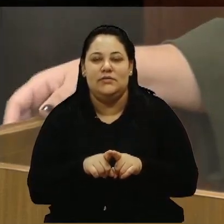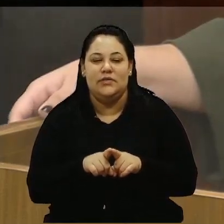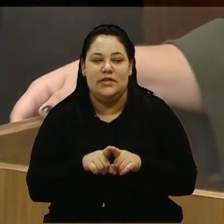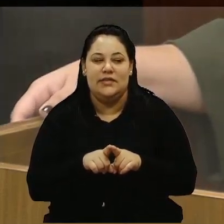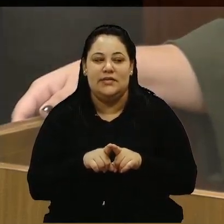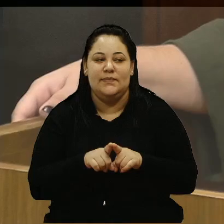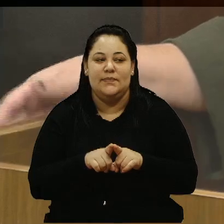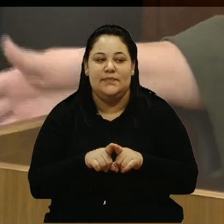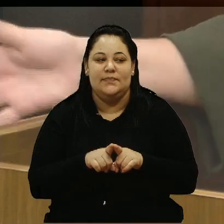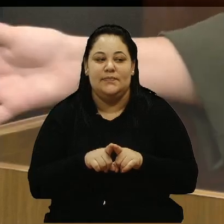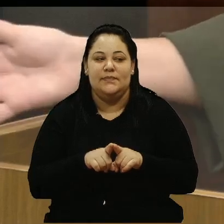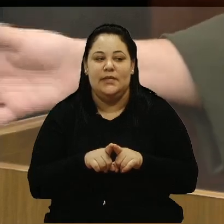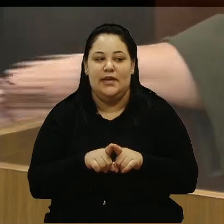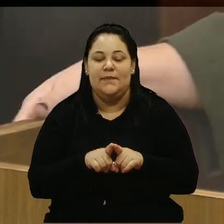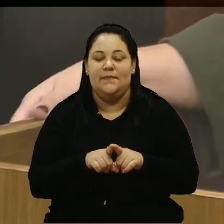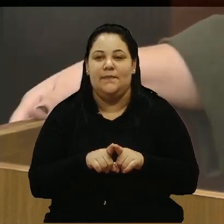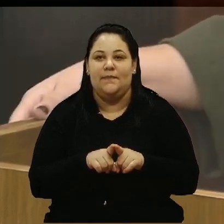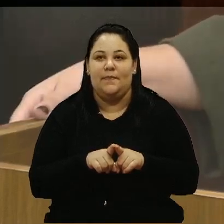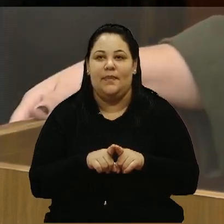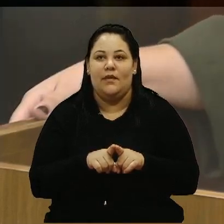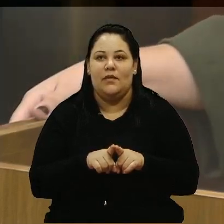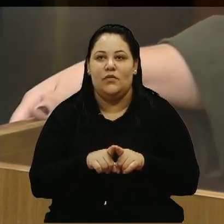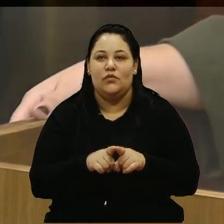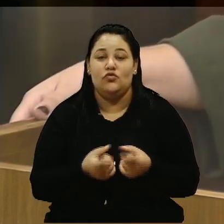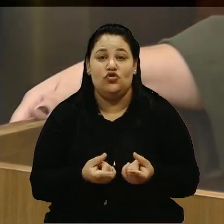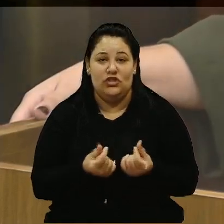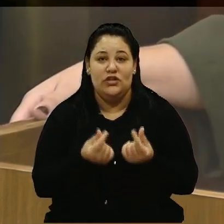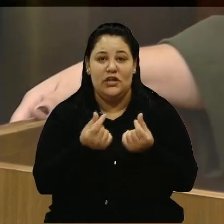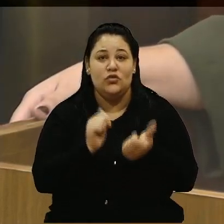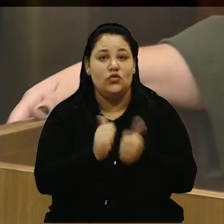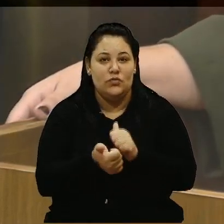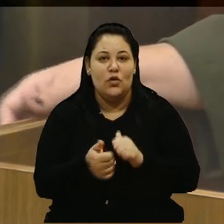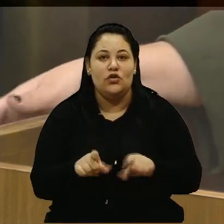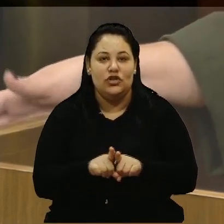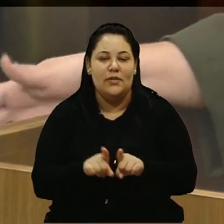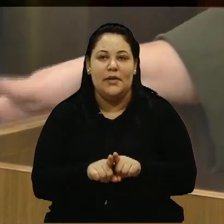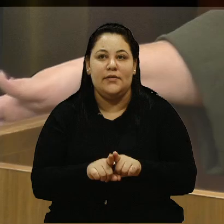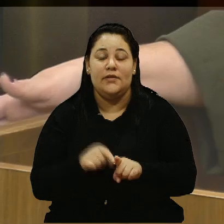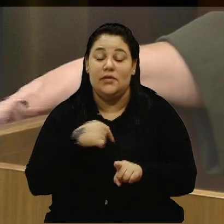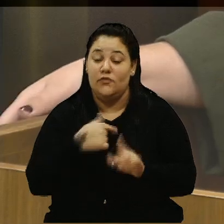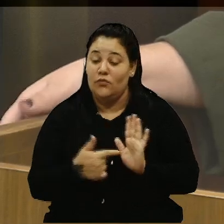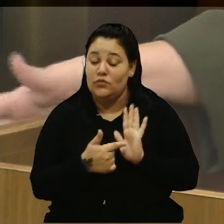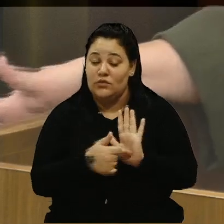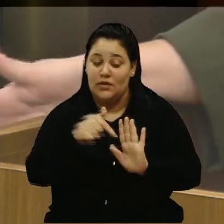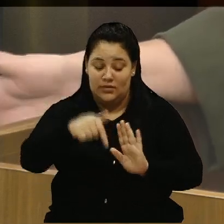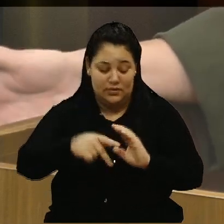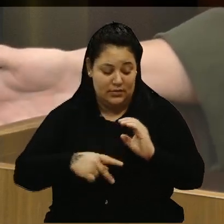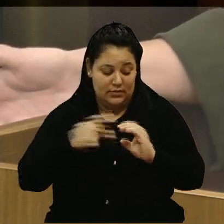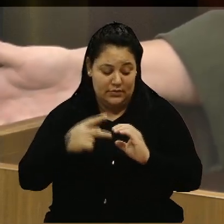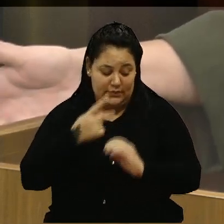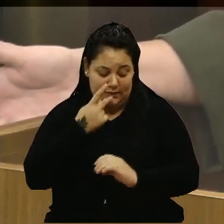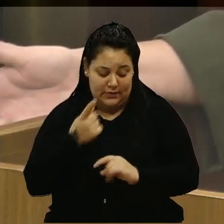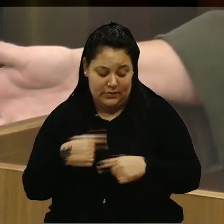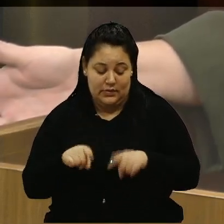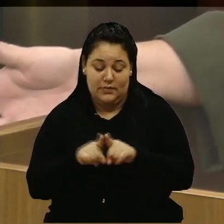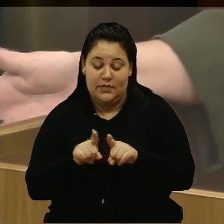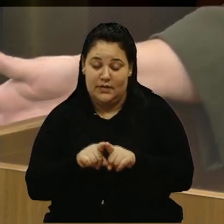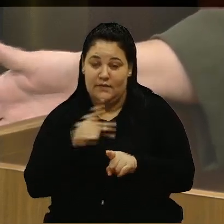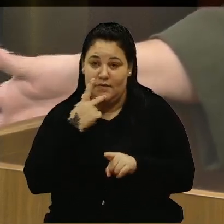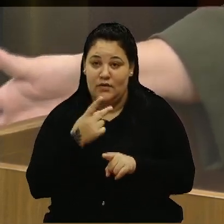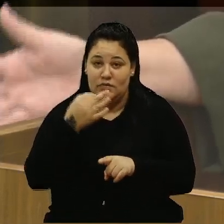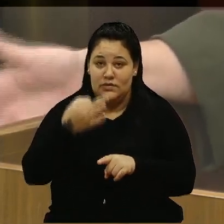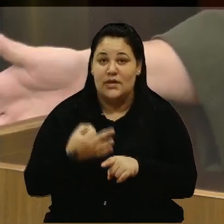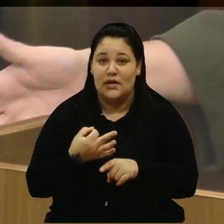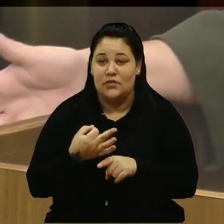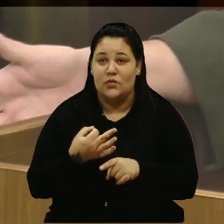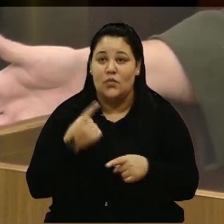Questão do Fiesport. E a questão do Fiesport, eu trago aqui para essa casa e digo que falo com propriedade, porque